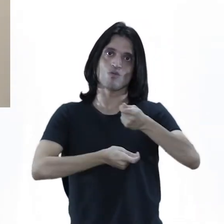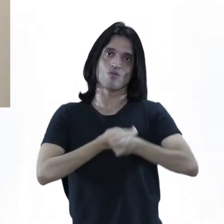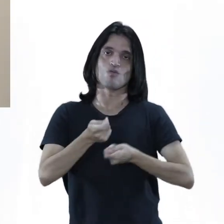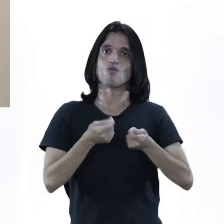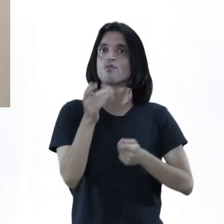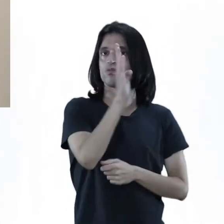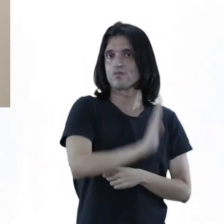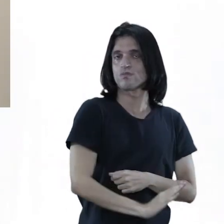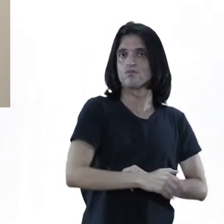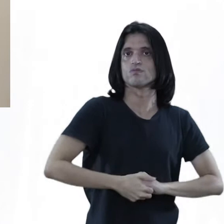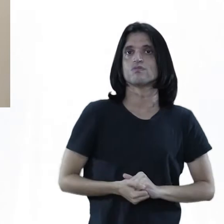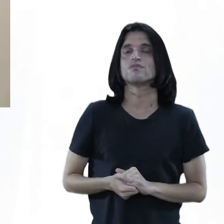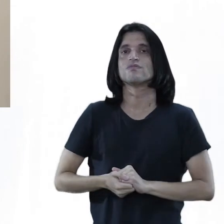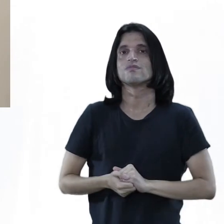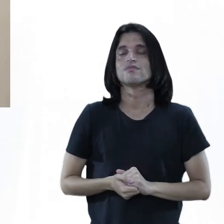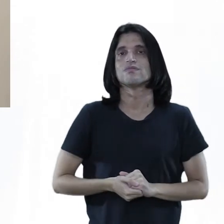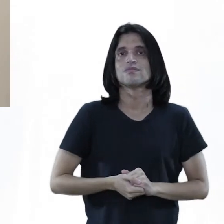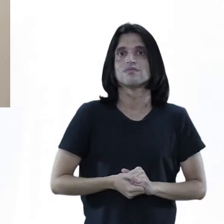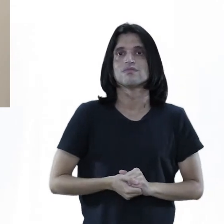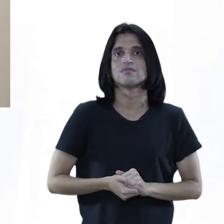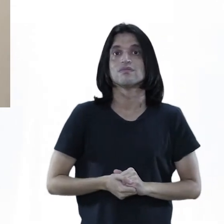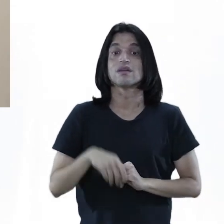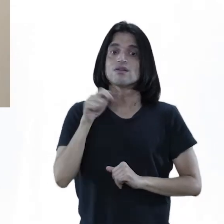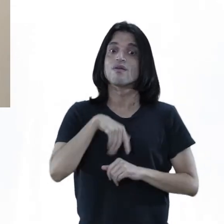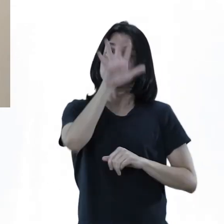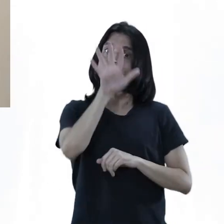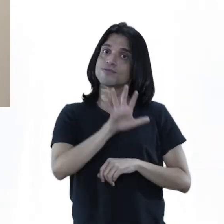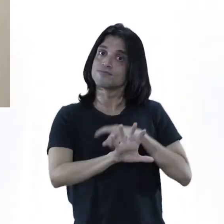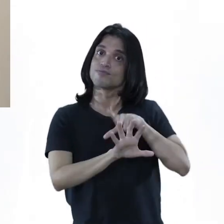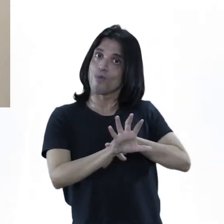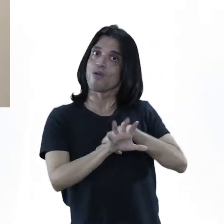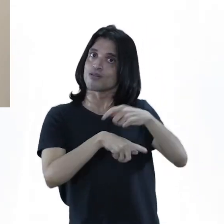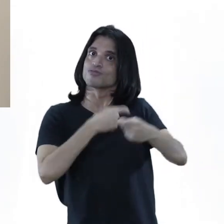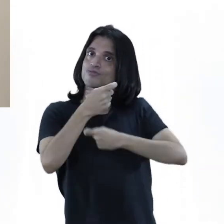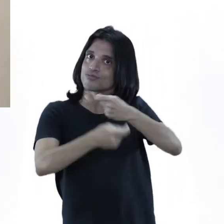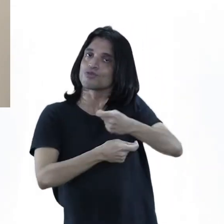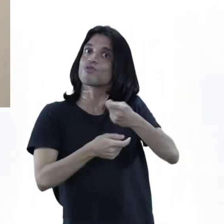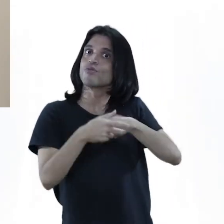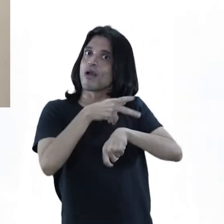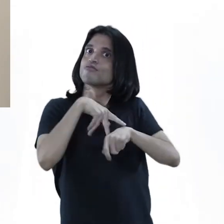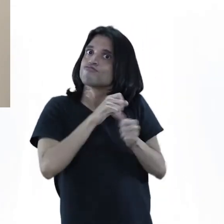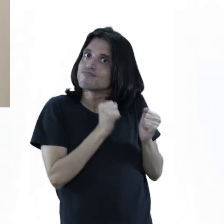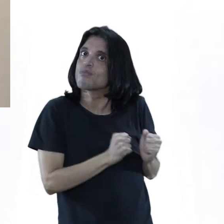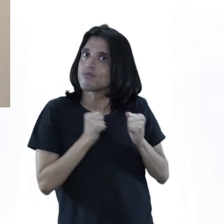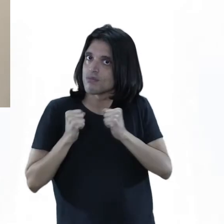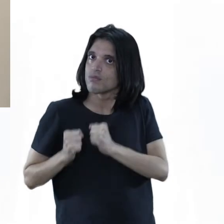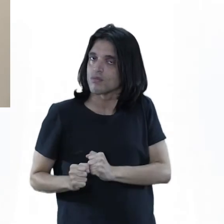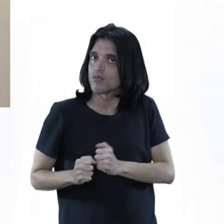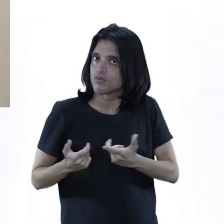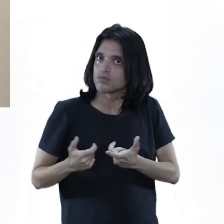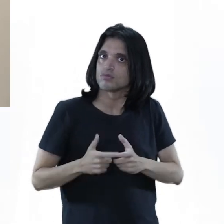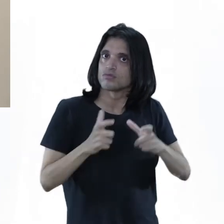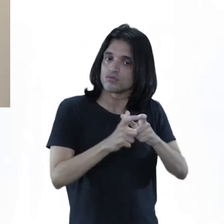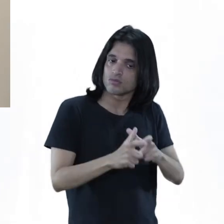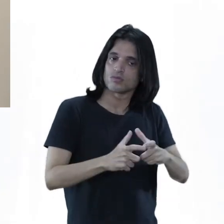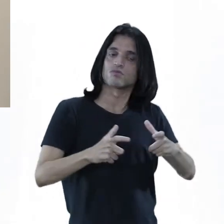na formação do BRICS é que os países que compõem esse bloco econômico são grandes potências em termos